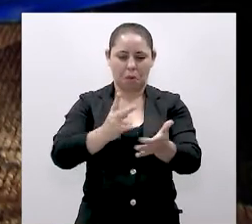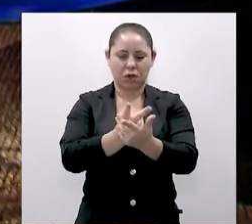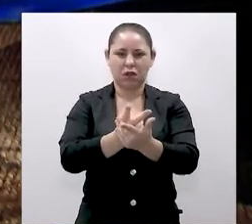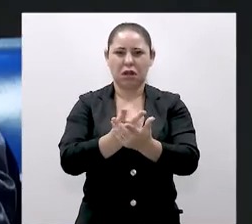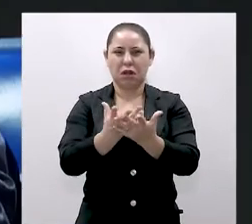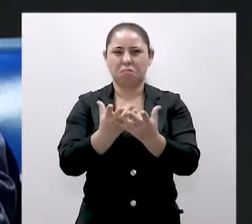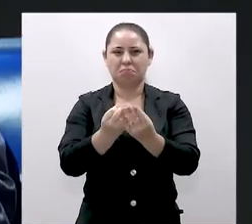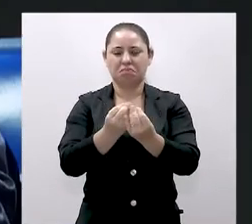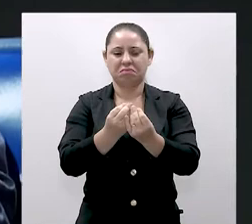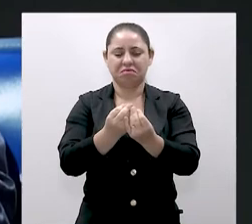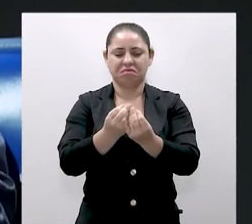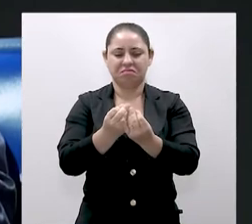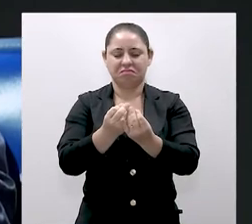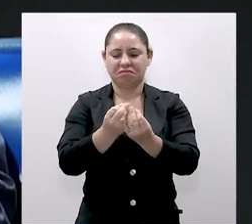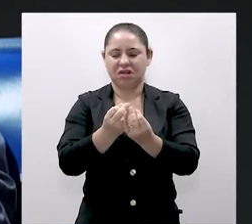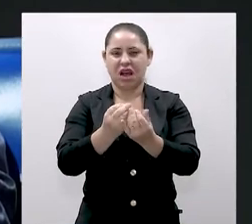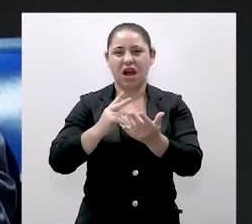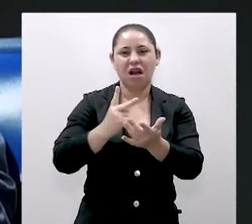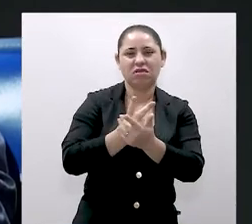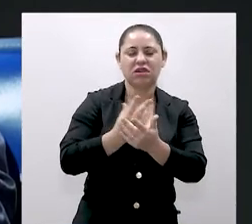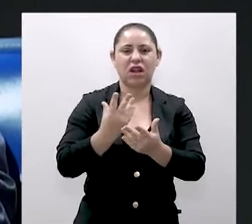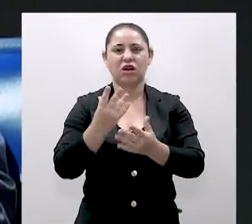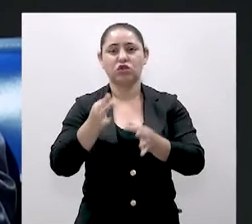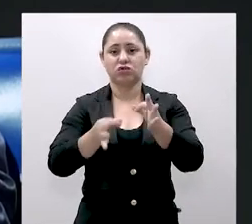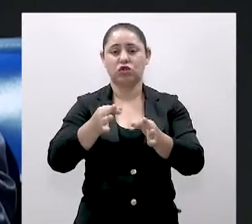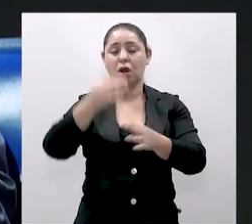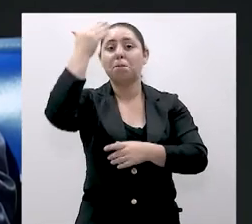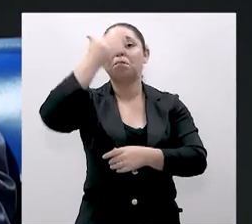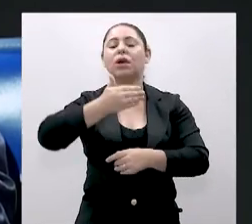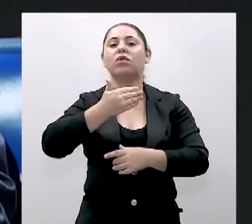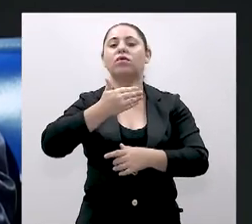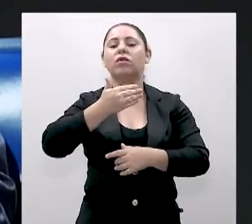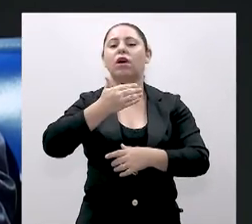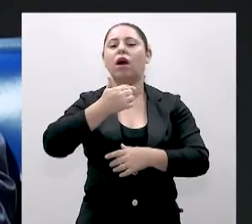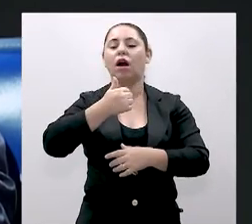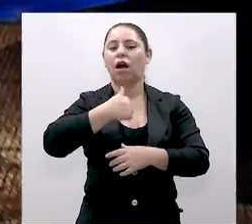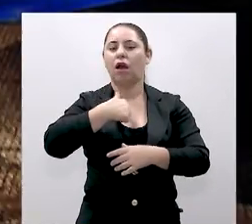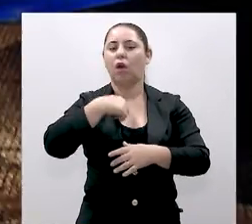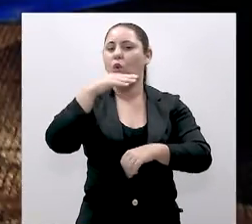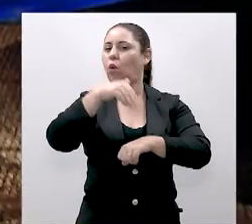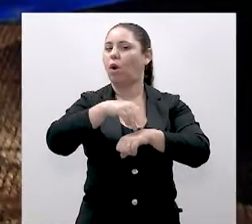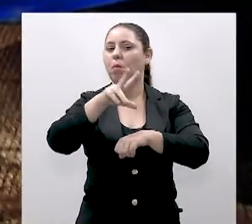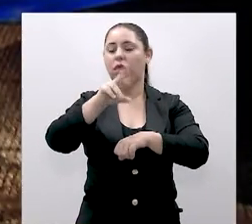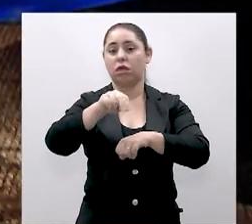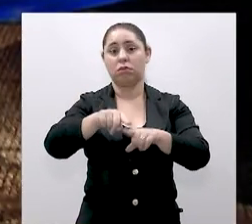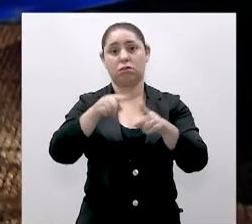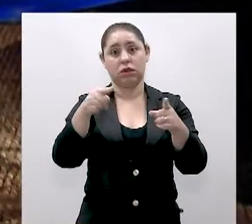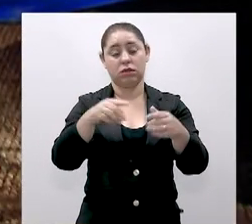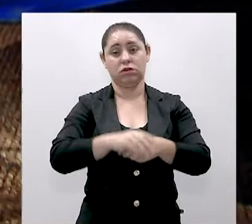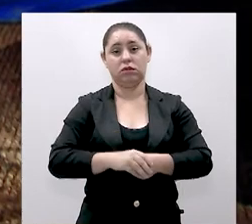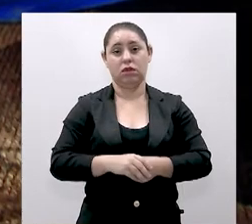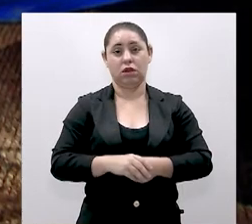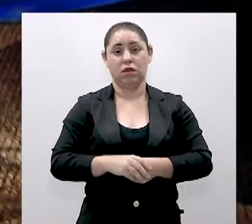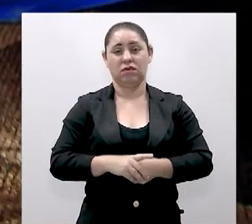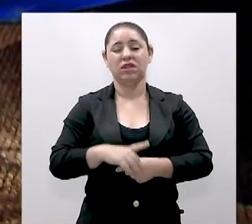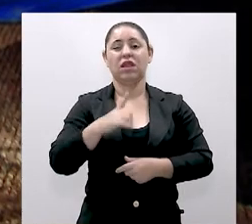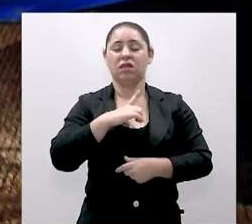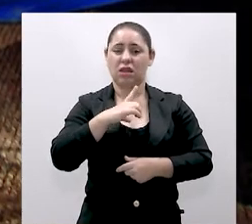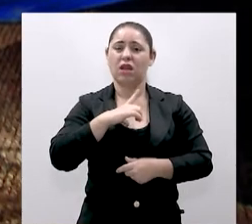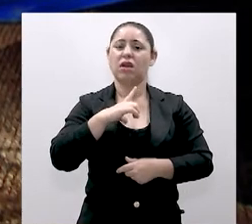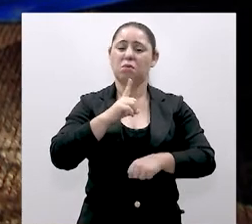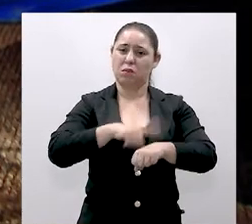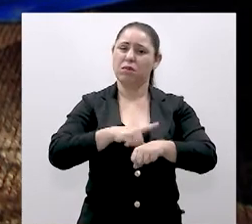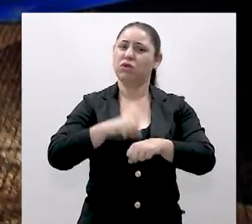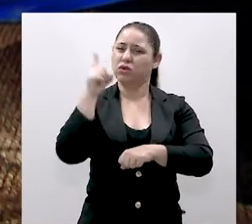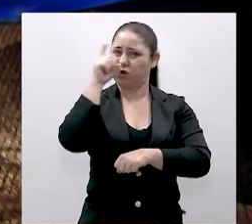jurídica estúpida né e a justiça aprovou isso mas a duras penas se você